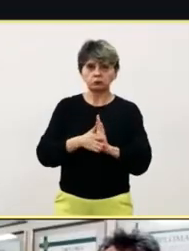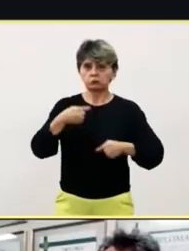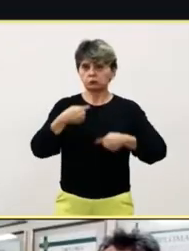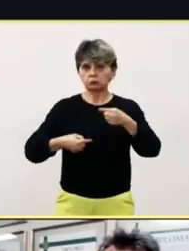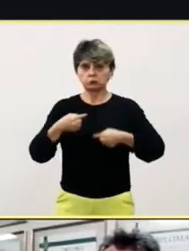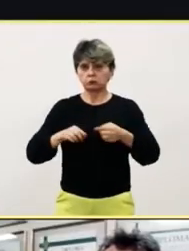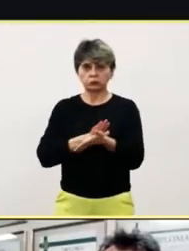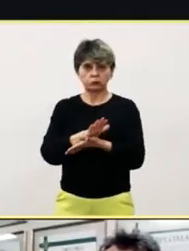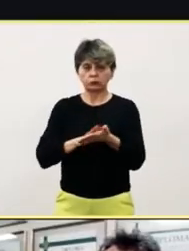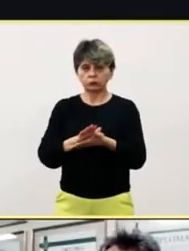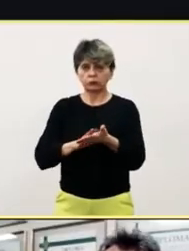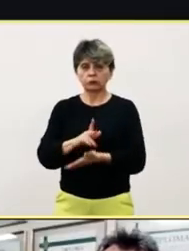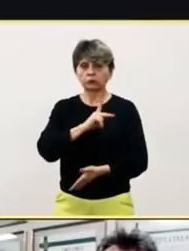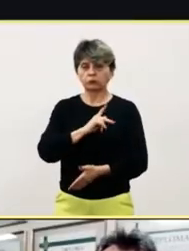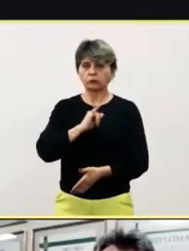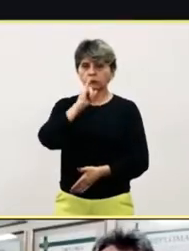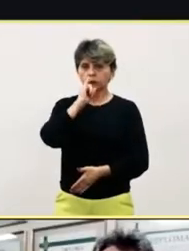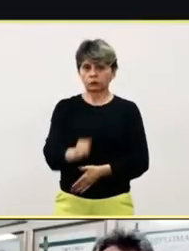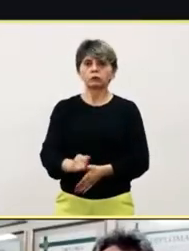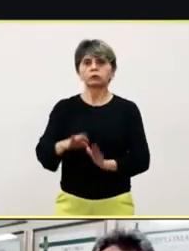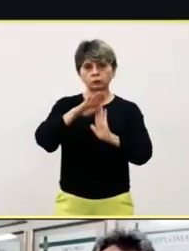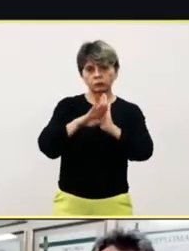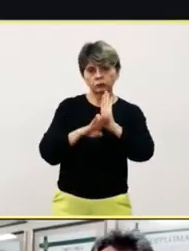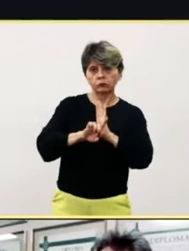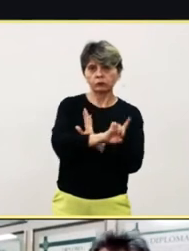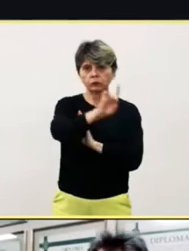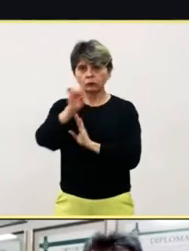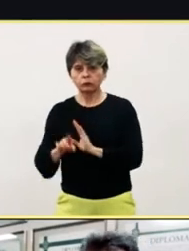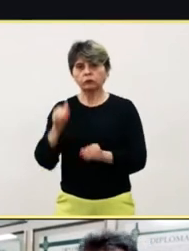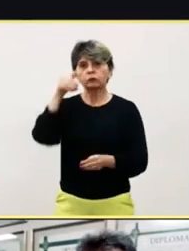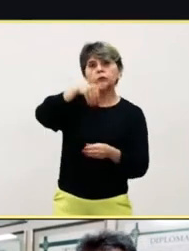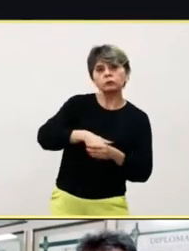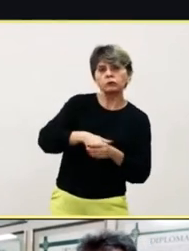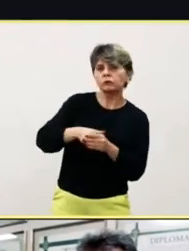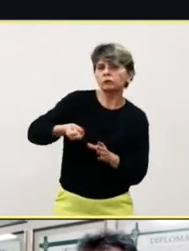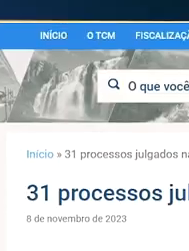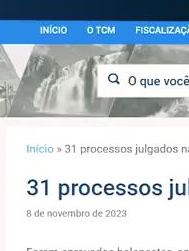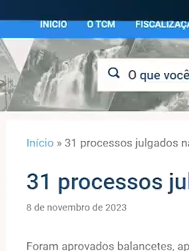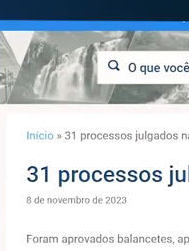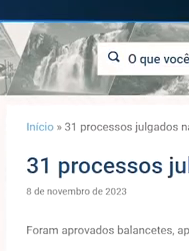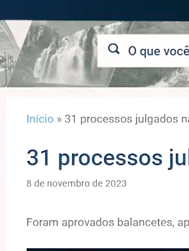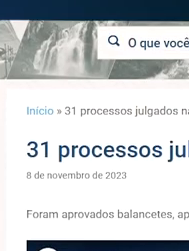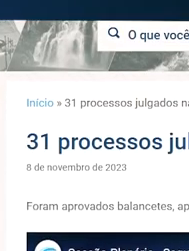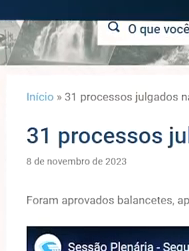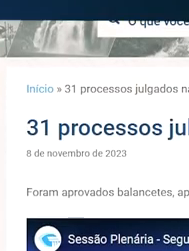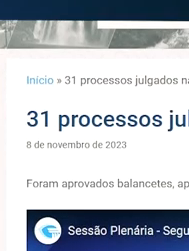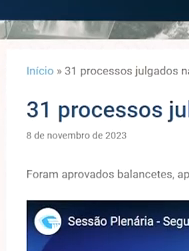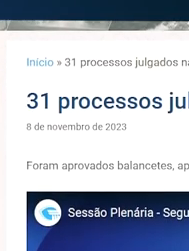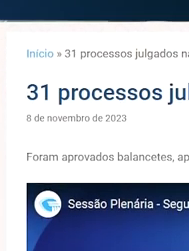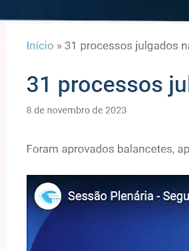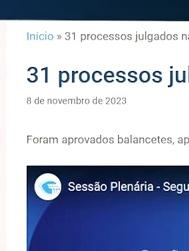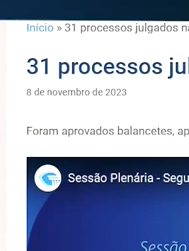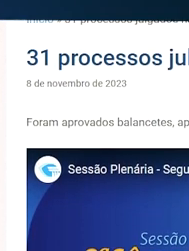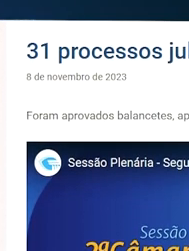Sob a presidência do conselheiro Valcernor Braz, a 2ª Câmara do Tribunal de Contas dos Municípios do Estado de Goiás aprovou 31